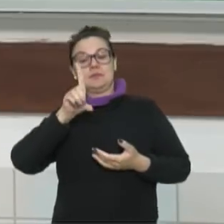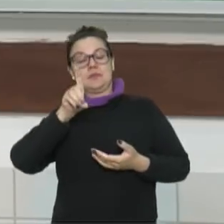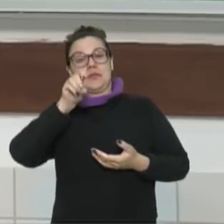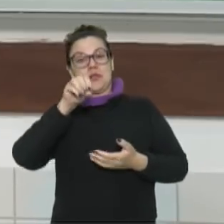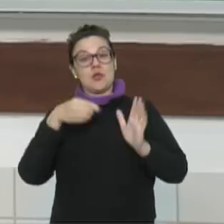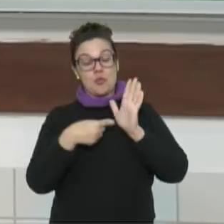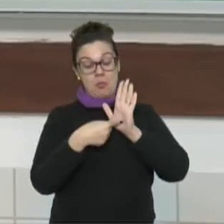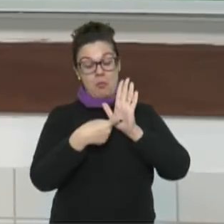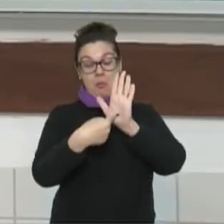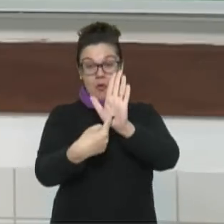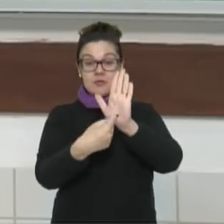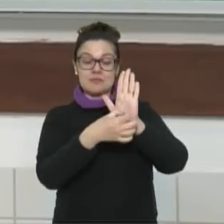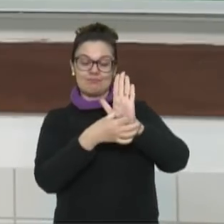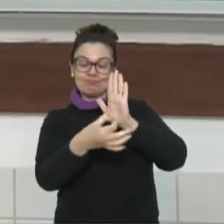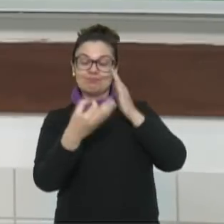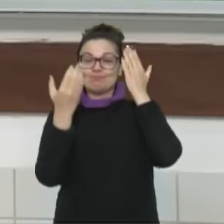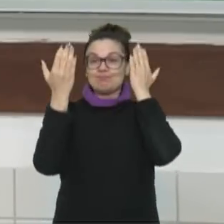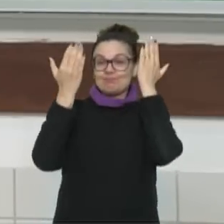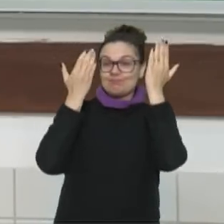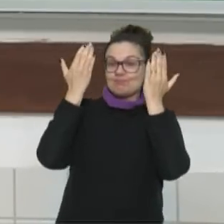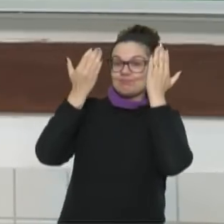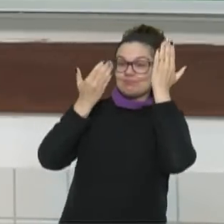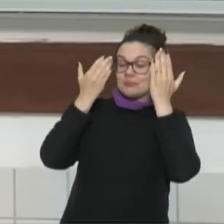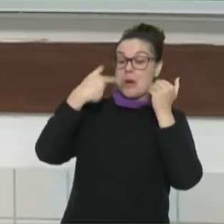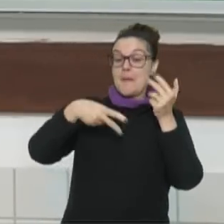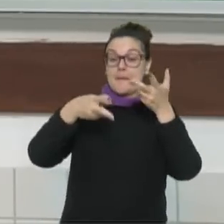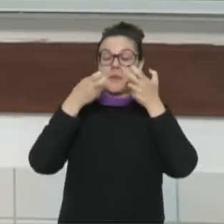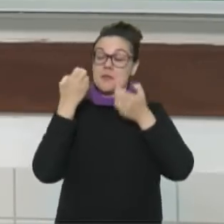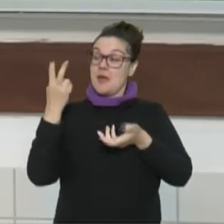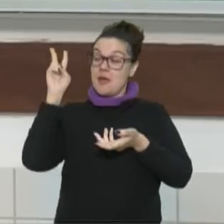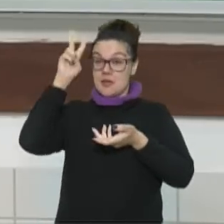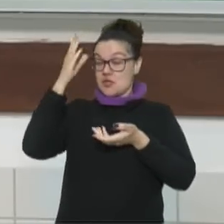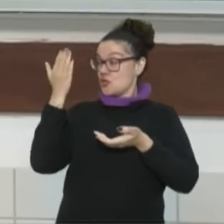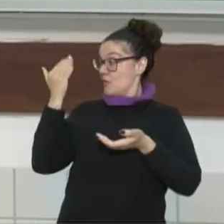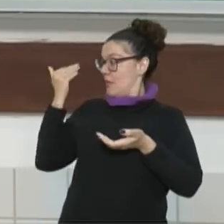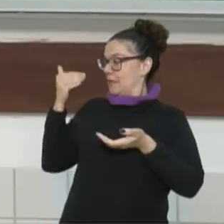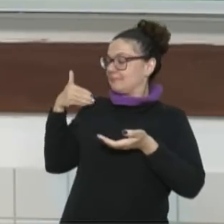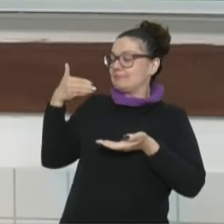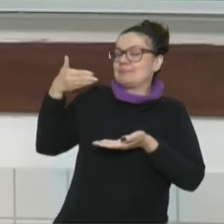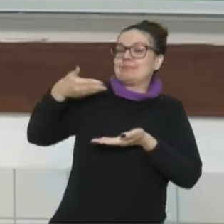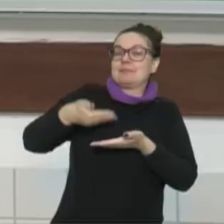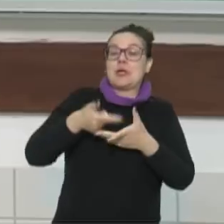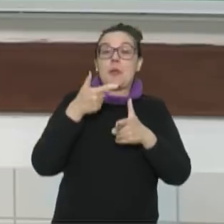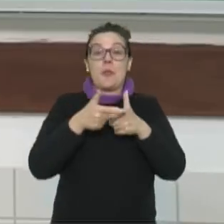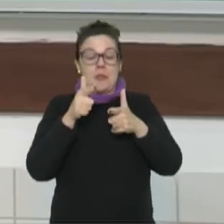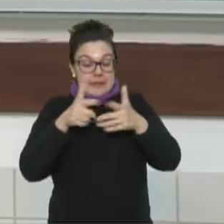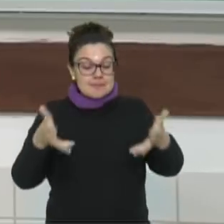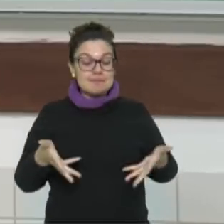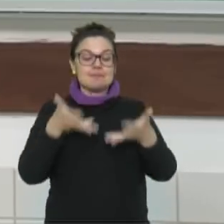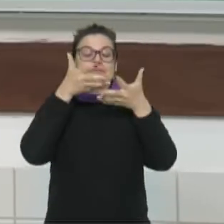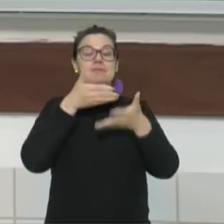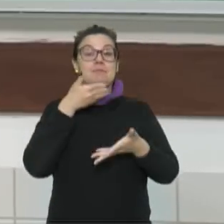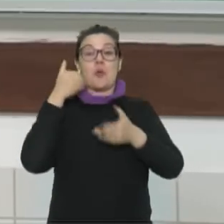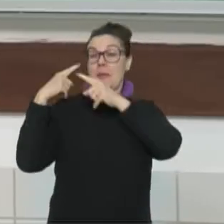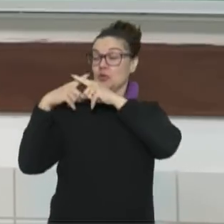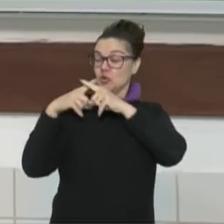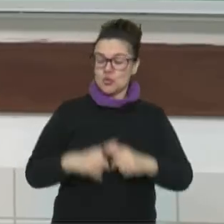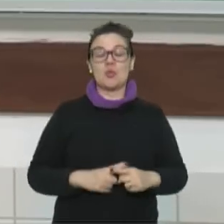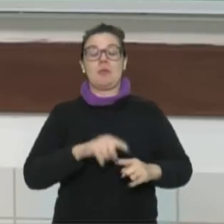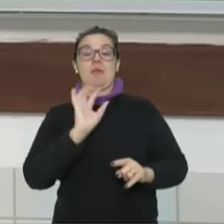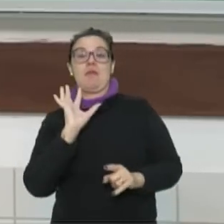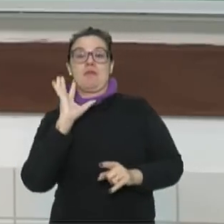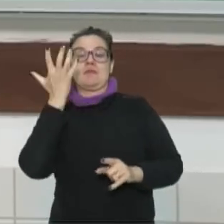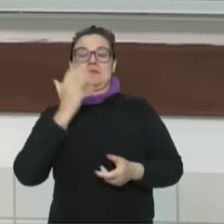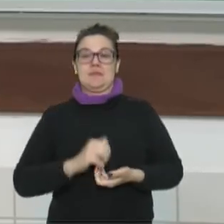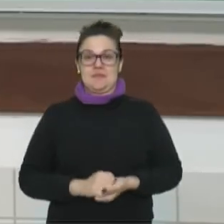crítica, a gente analisar, né, a nossa história, o que passou e melhorar, né, tentar melhorar essas questões para que isso nunca mais volte a